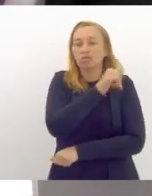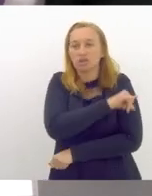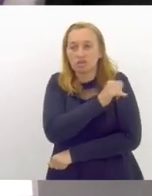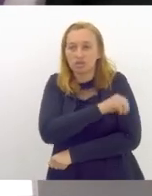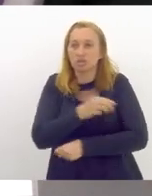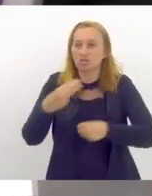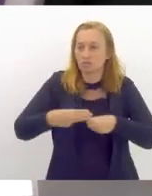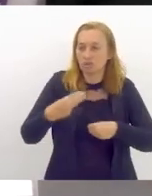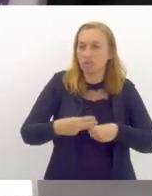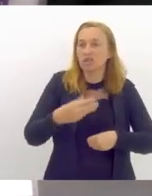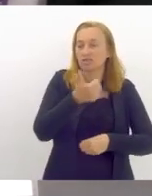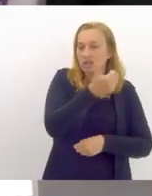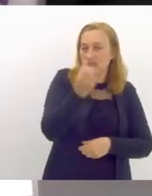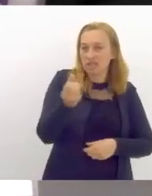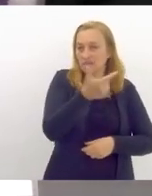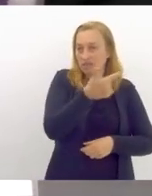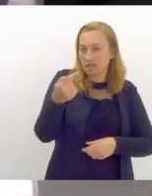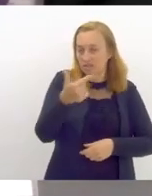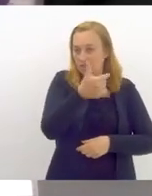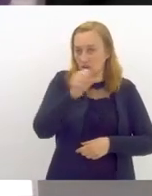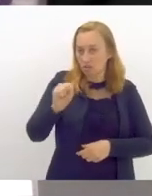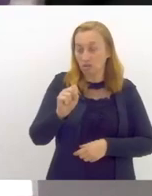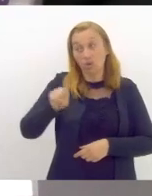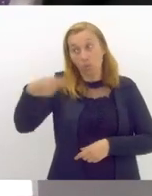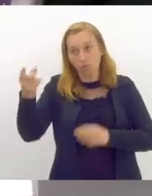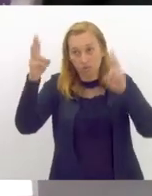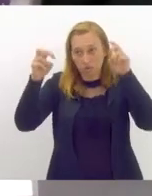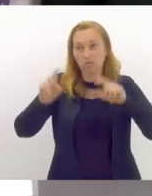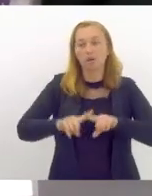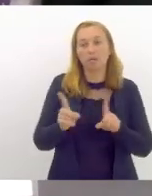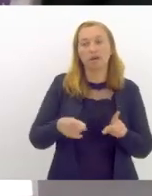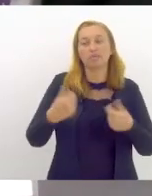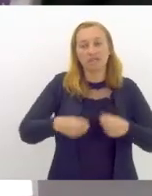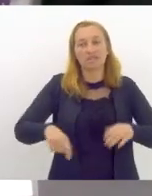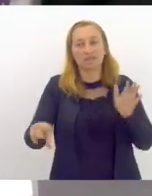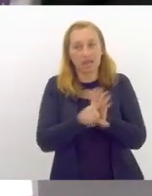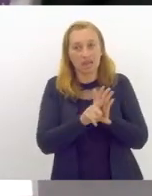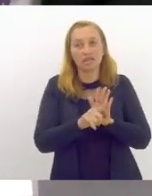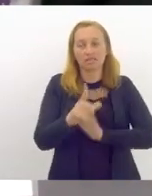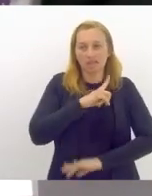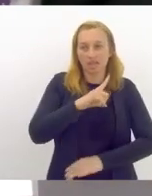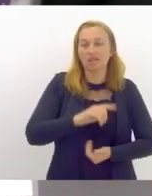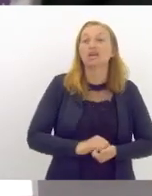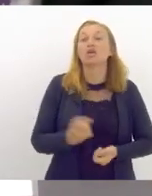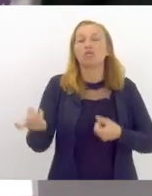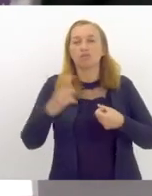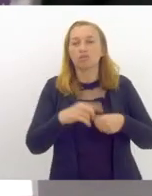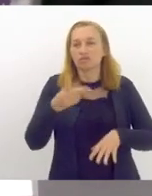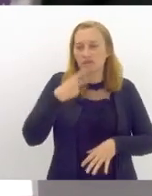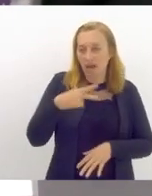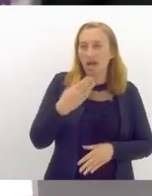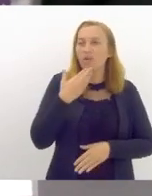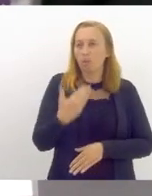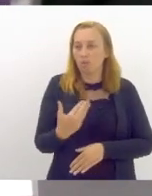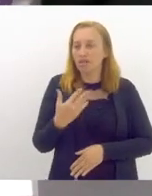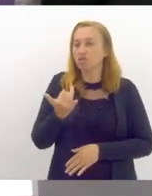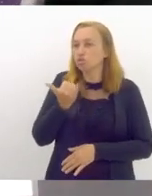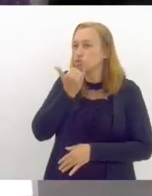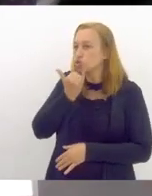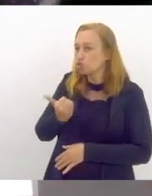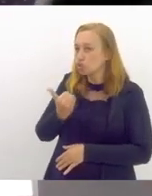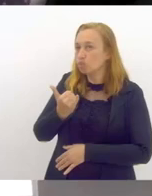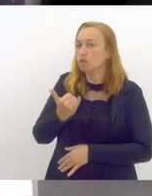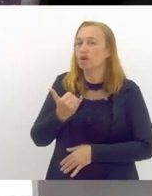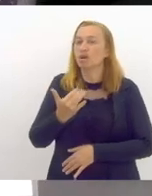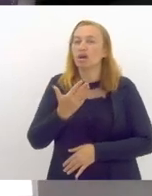Rio de Janeiro se é para 26 27 28 aí é outro assunto mas tem que constar na lei volto a dizer E aí eu peço aqui desculpa ao meu amigo